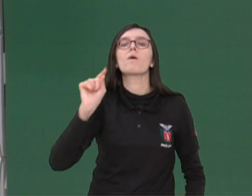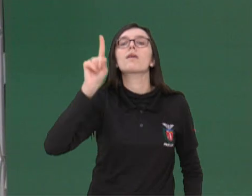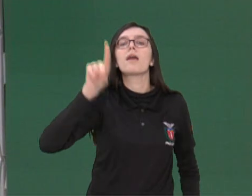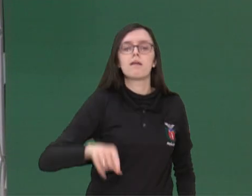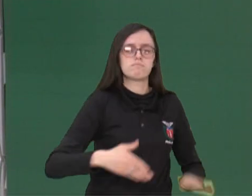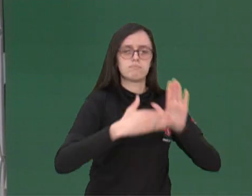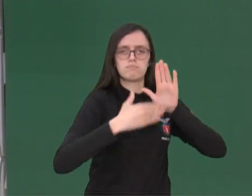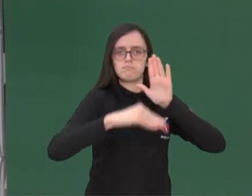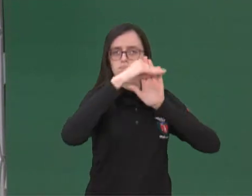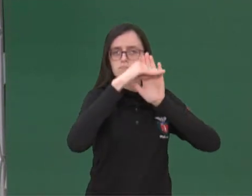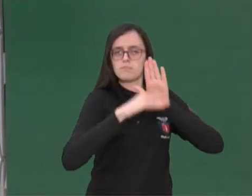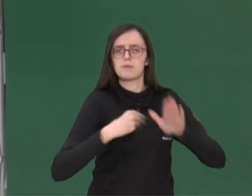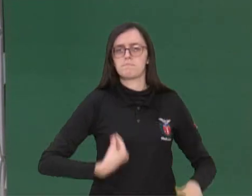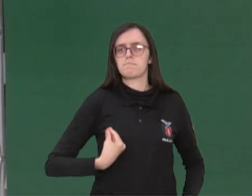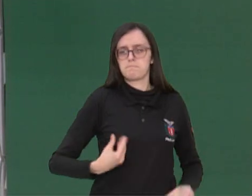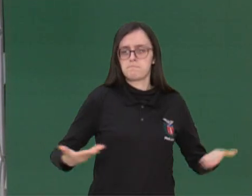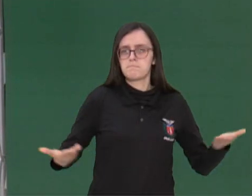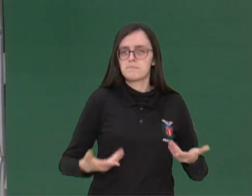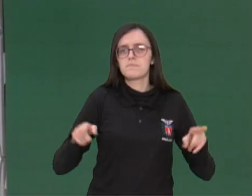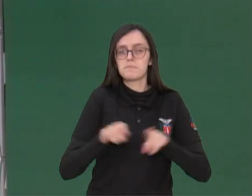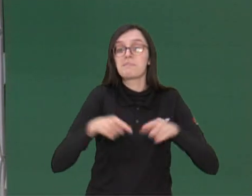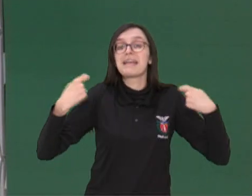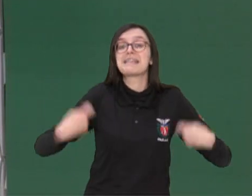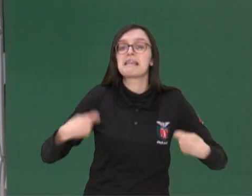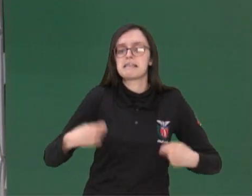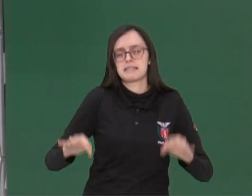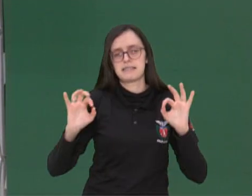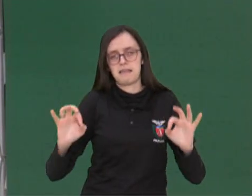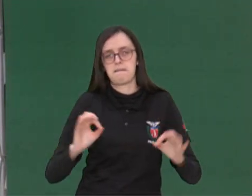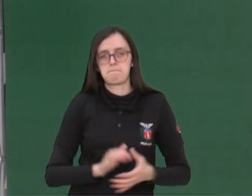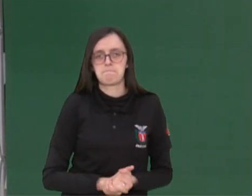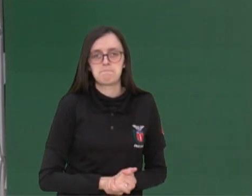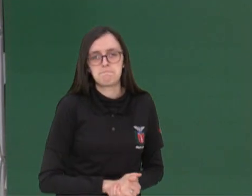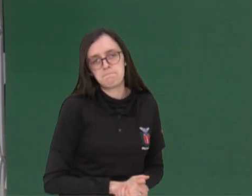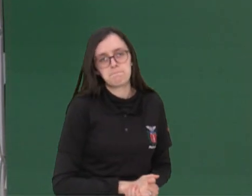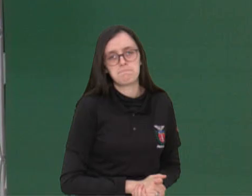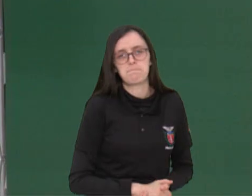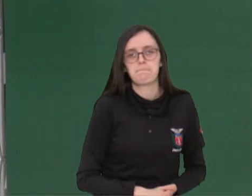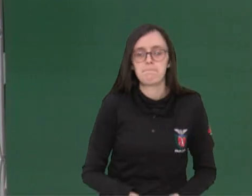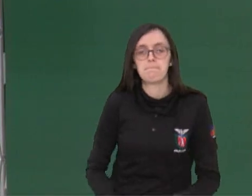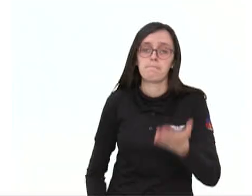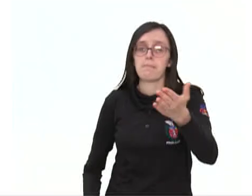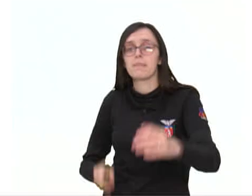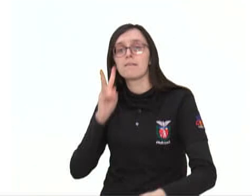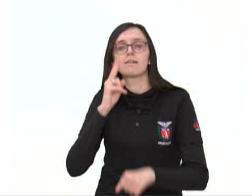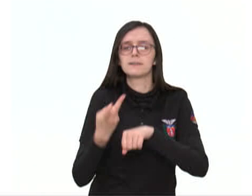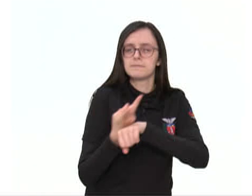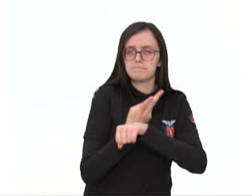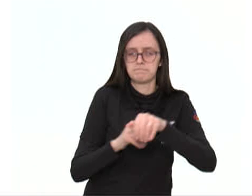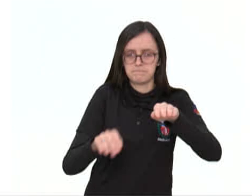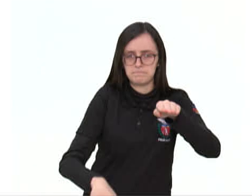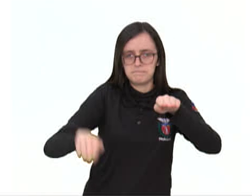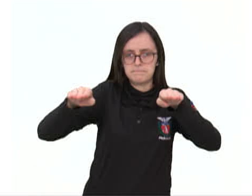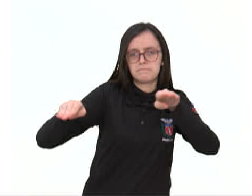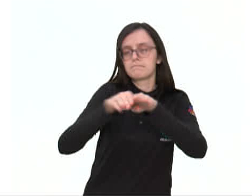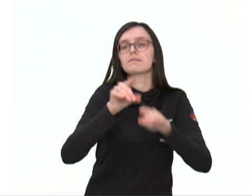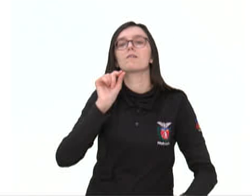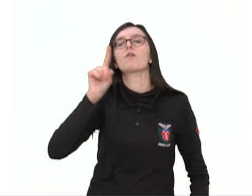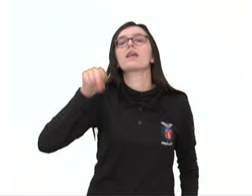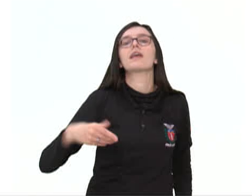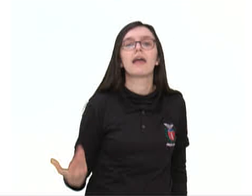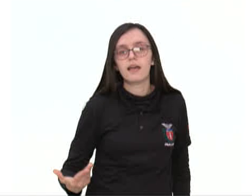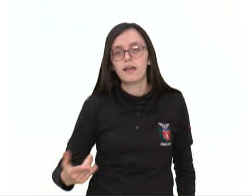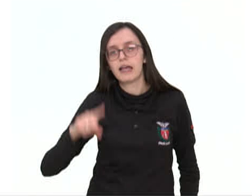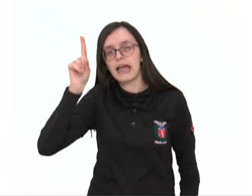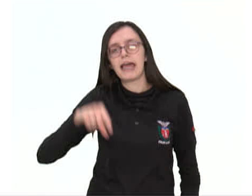são pautas ainda muito presentes e muito necessárias. Essa busca por equidade passa muito